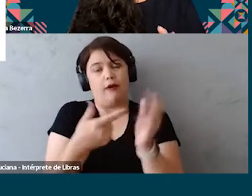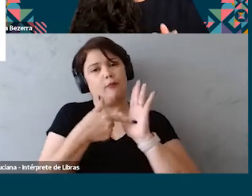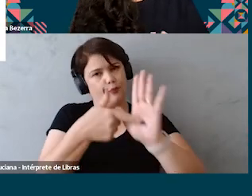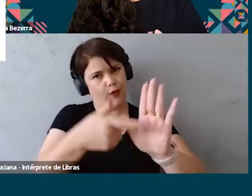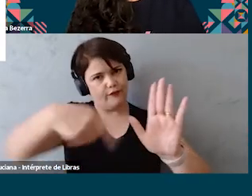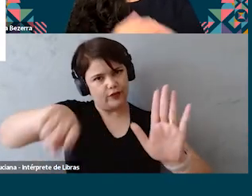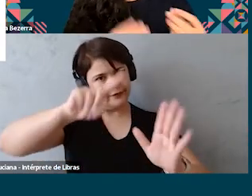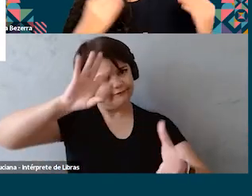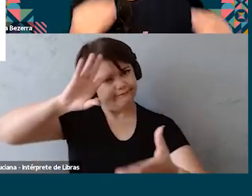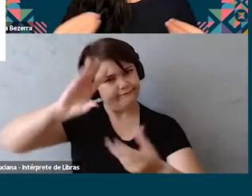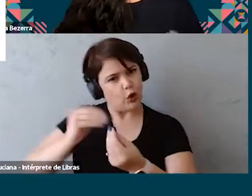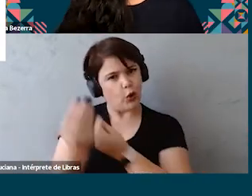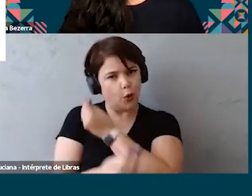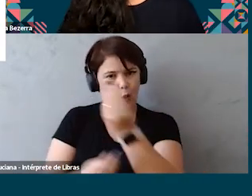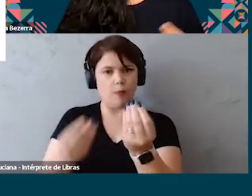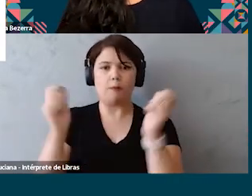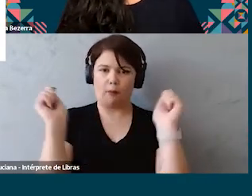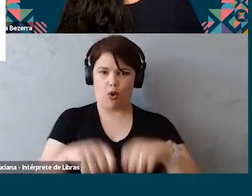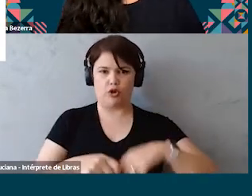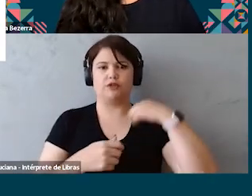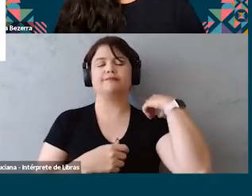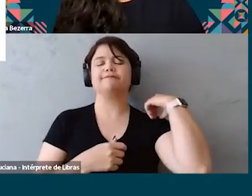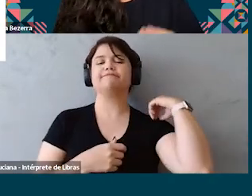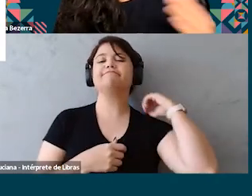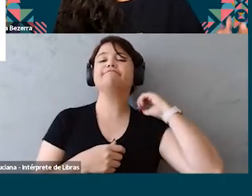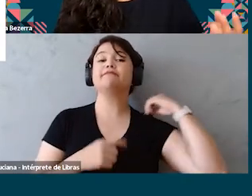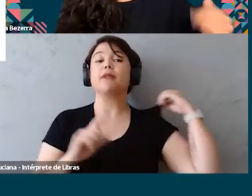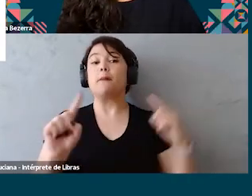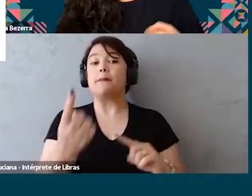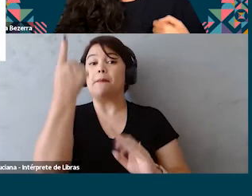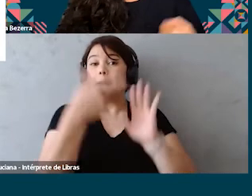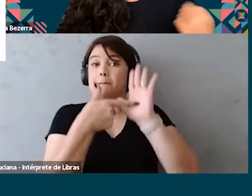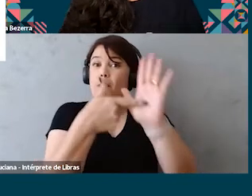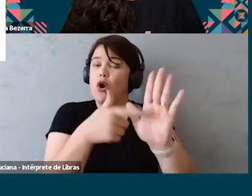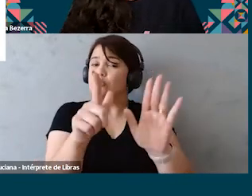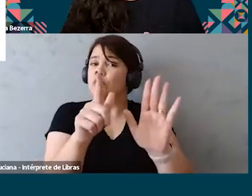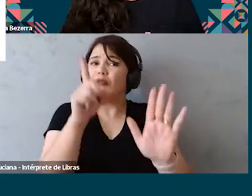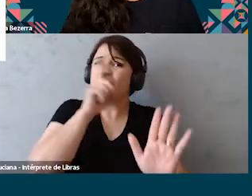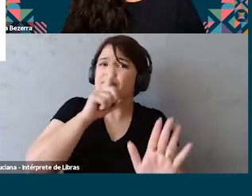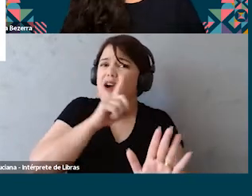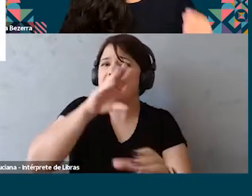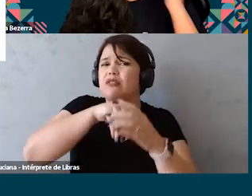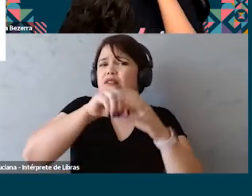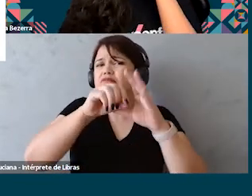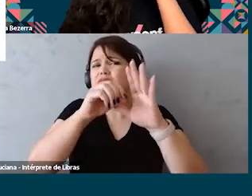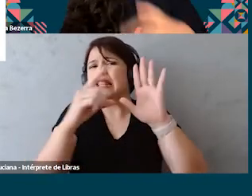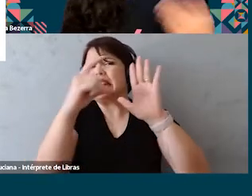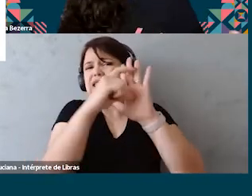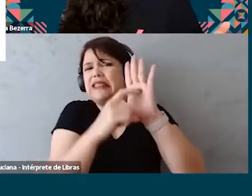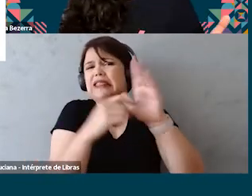aqui uma ajuda para vocês entenderem como vocês podem começar, tá? O primeiro demonstre as suas lacunas do